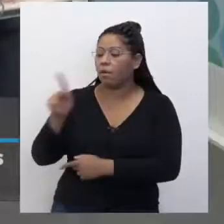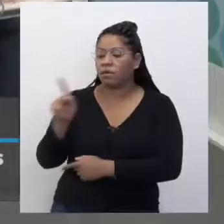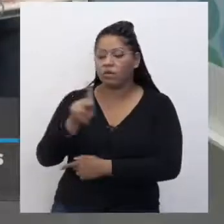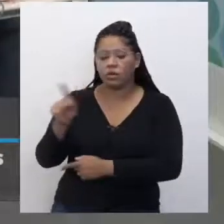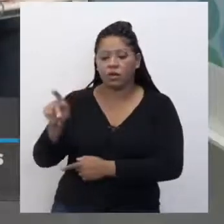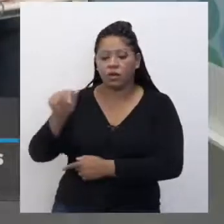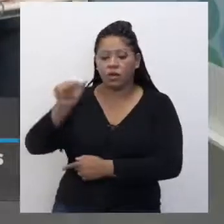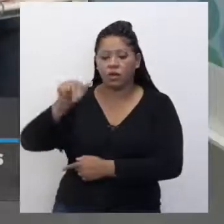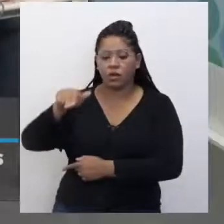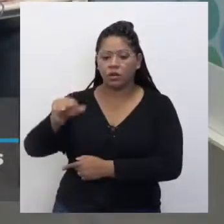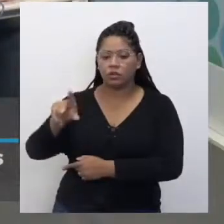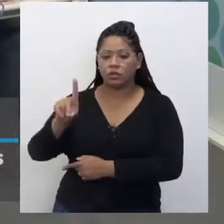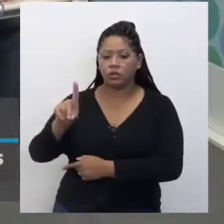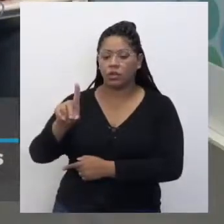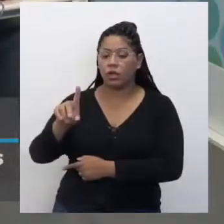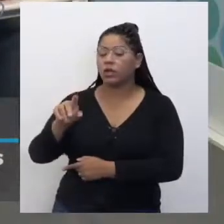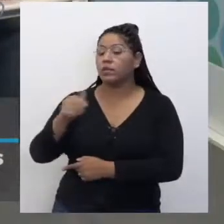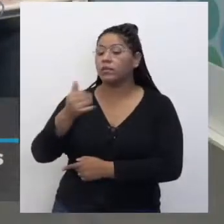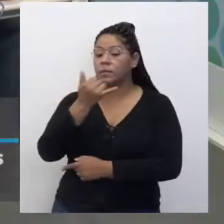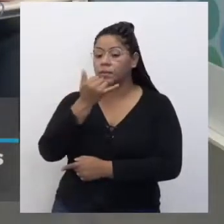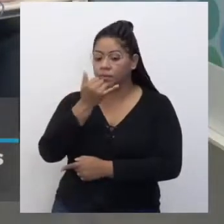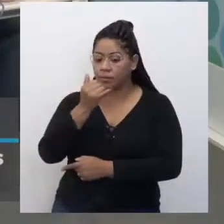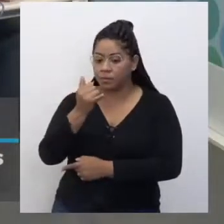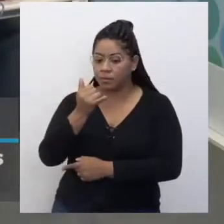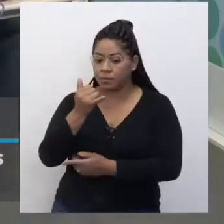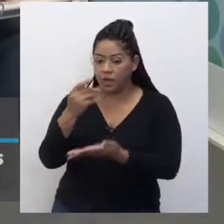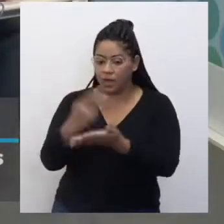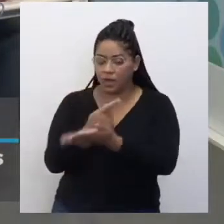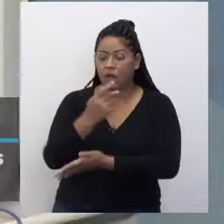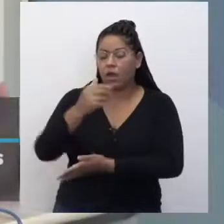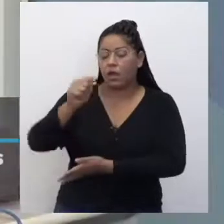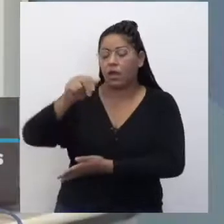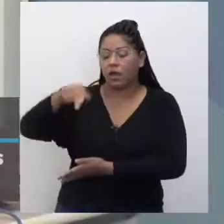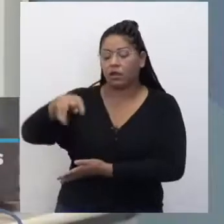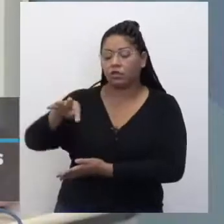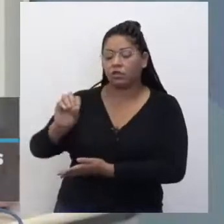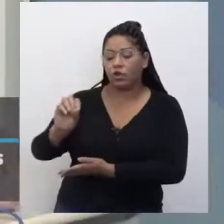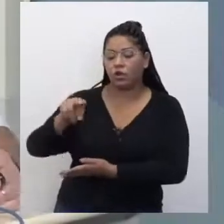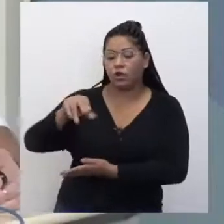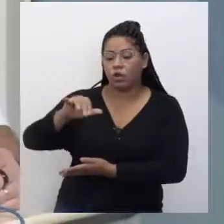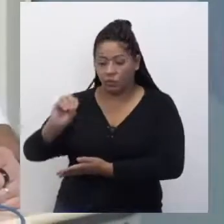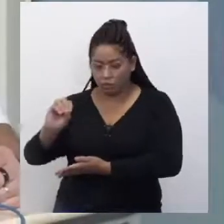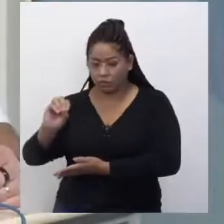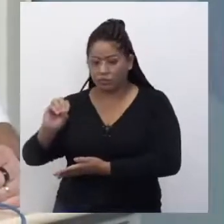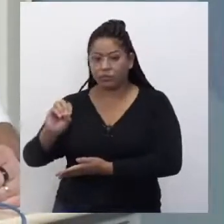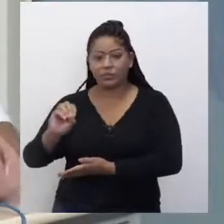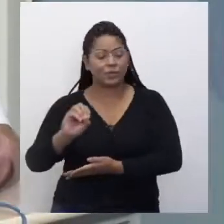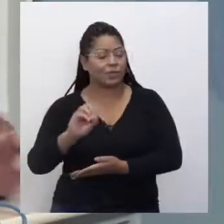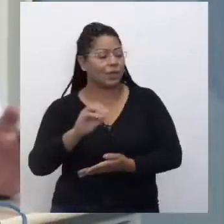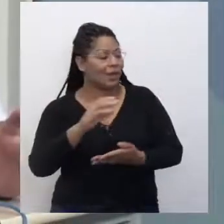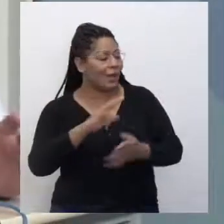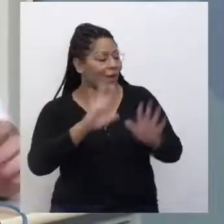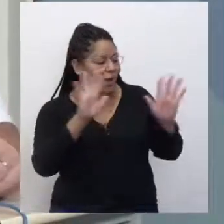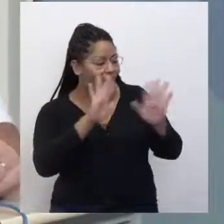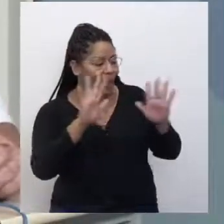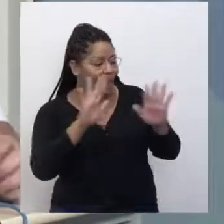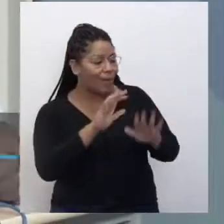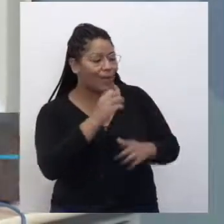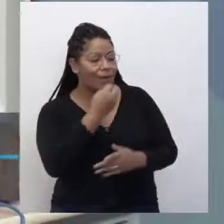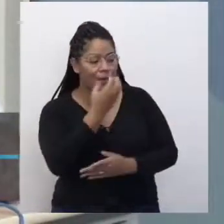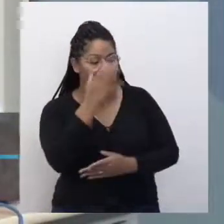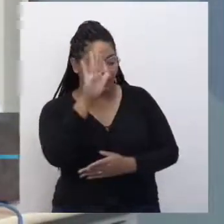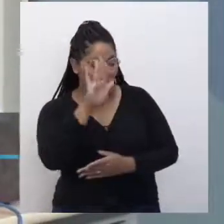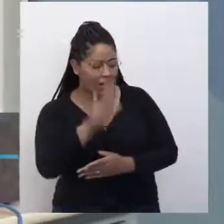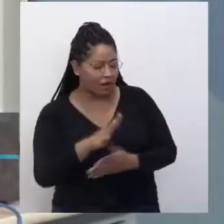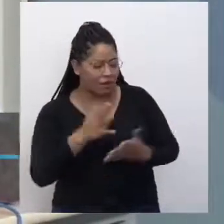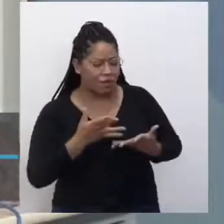Tudo bem, professor Antônio? Tudo bom, professora Luíse. É um prazer imenso estar aqui com vocês na aula de História. Vou estar aqui mediando e acompanhando